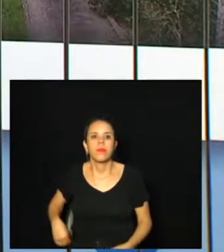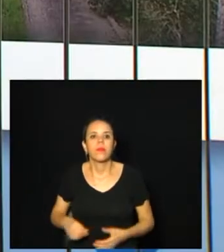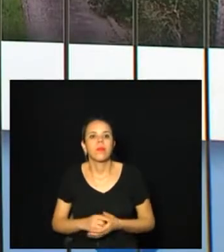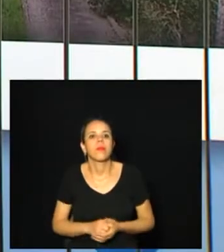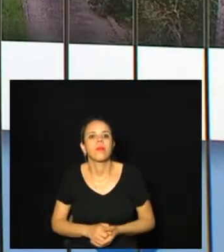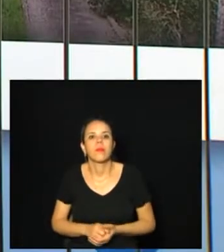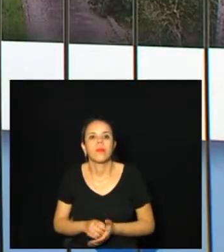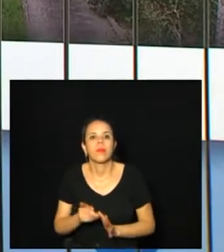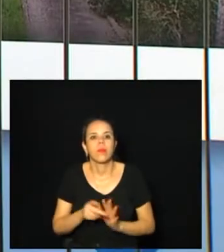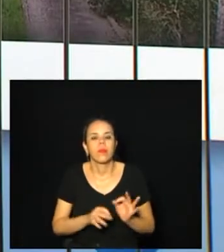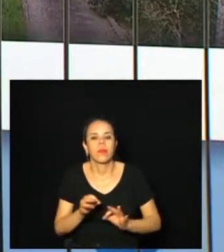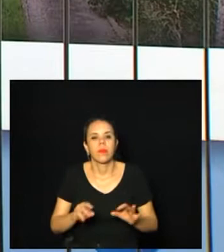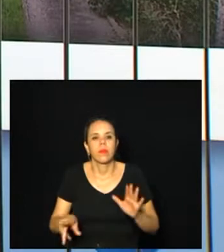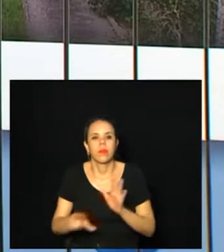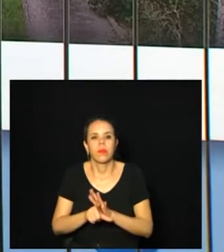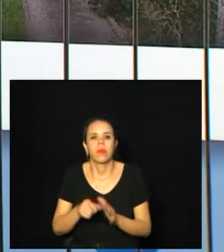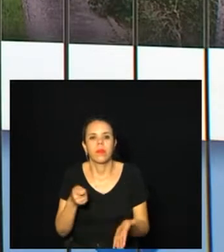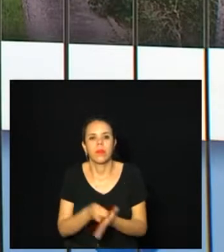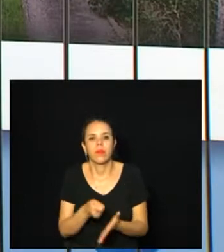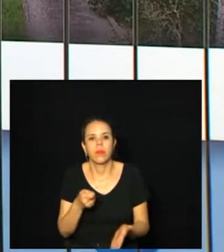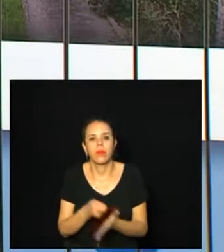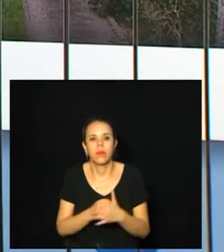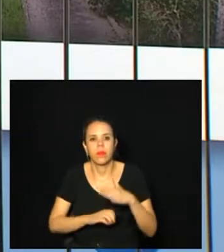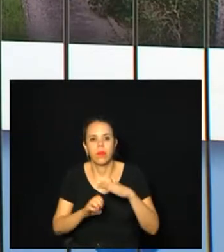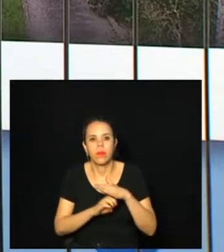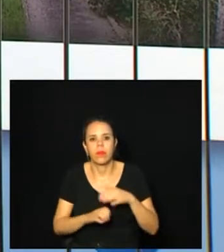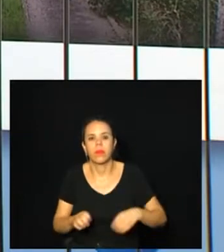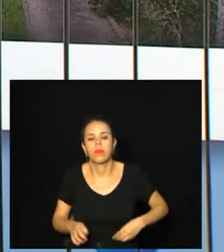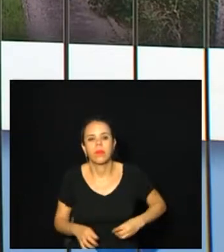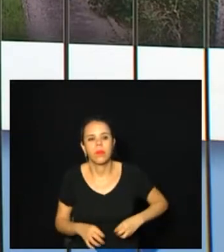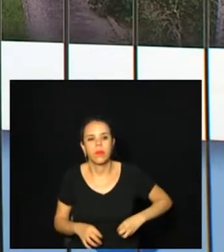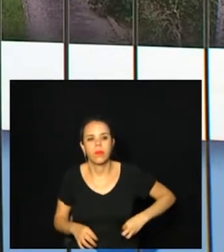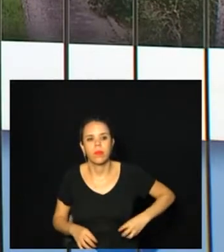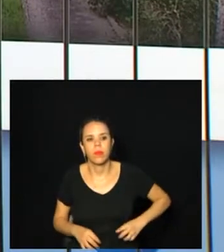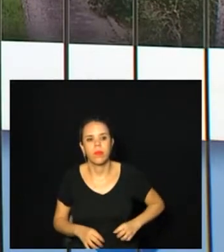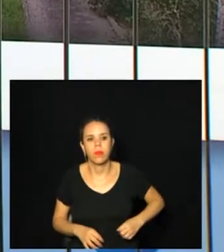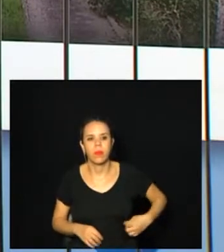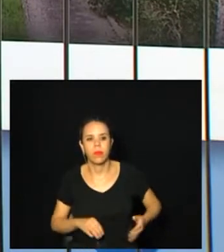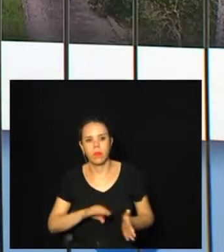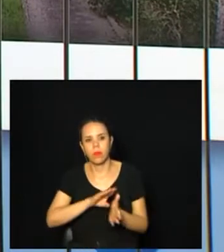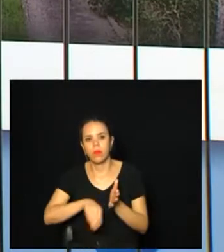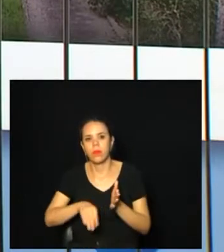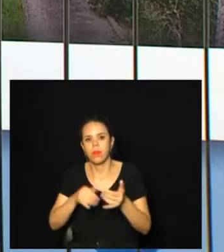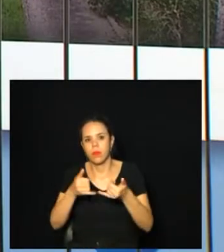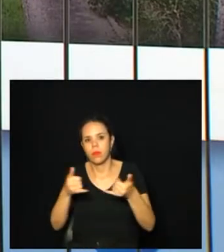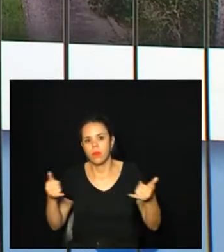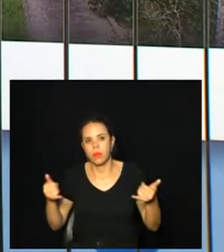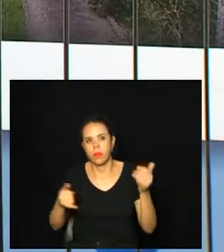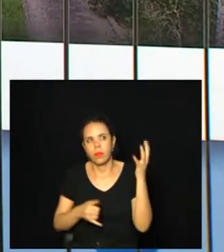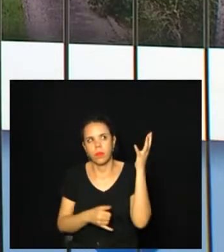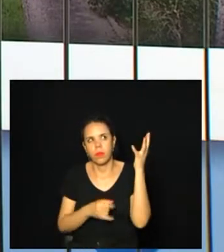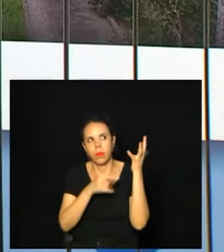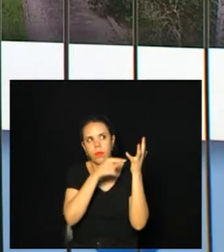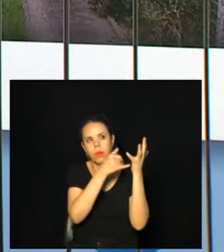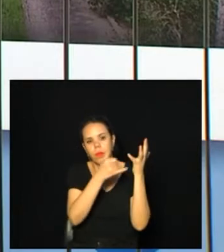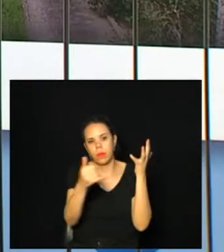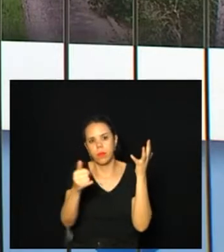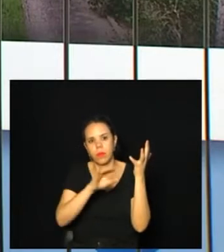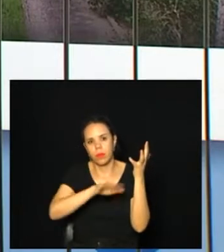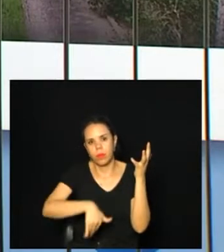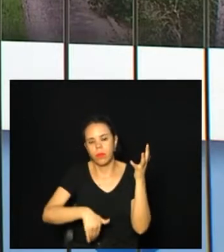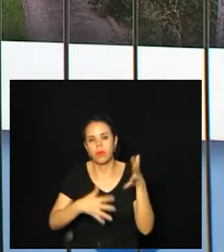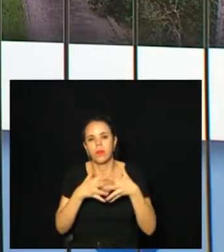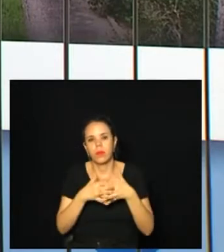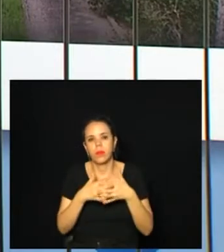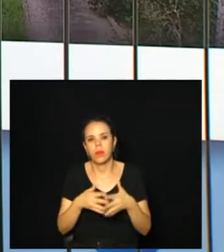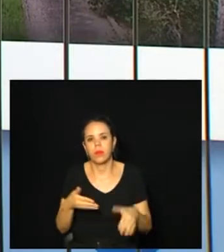E o projeto de lei que obriga que empresas alinhem e retirem os fios emaranhados nos postes de Campinas